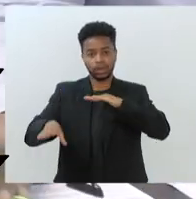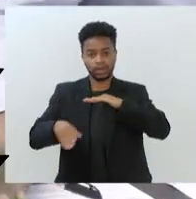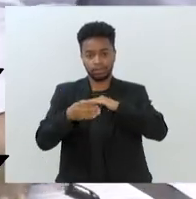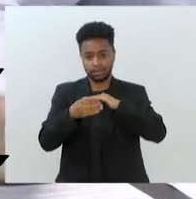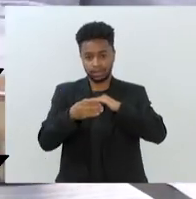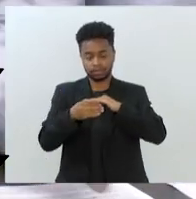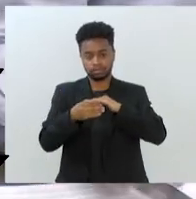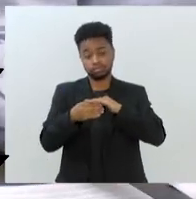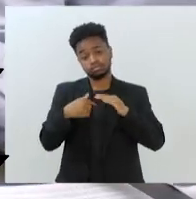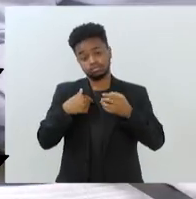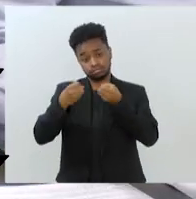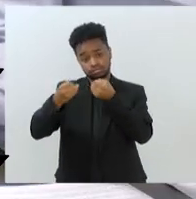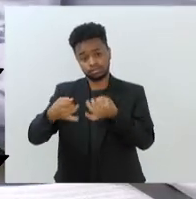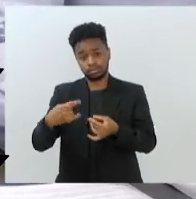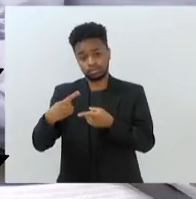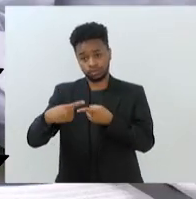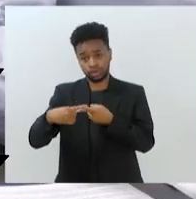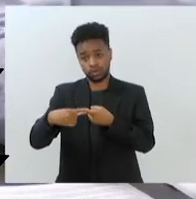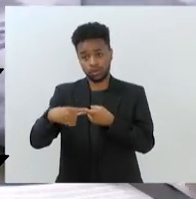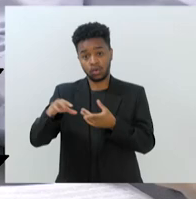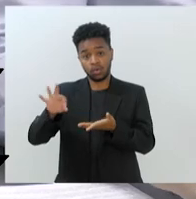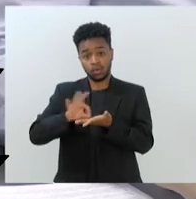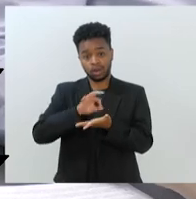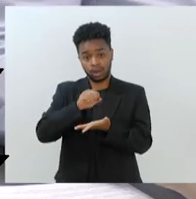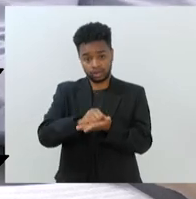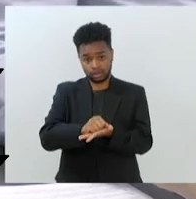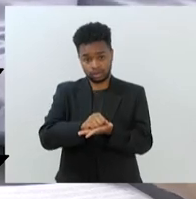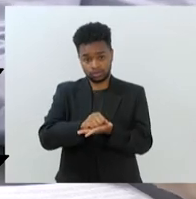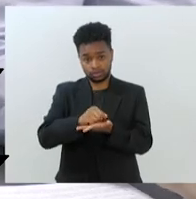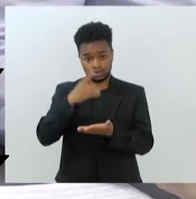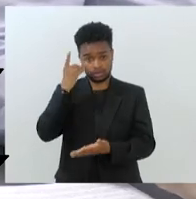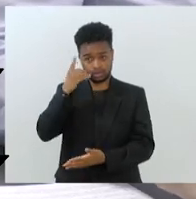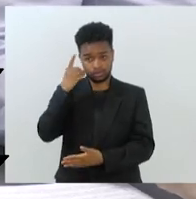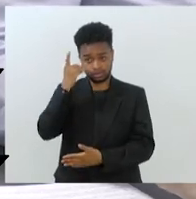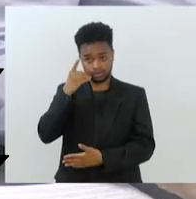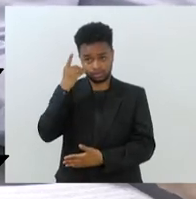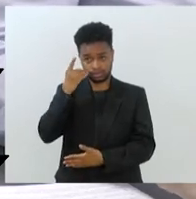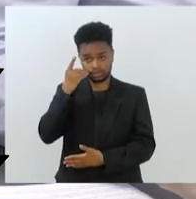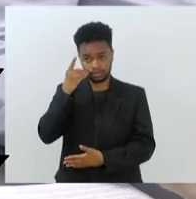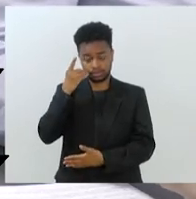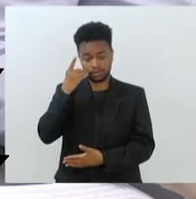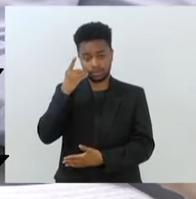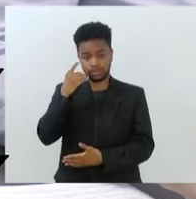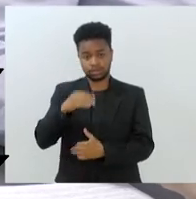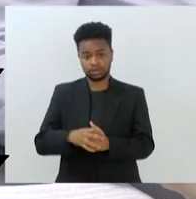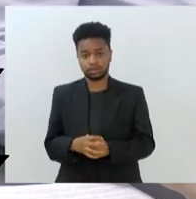explicando por quê. Um cadastro, deputado Cozzolino, é